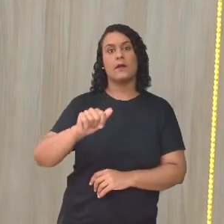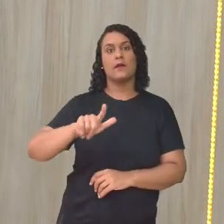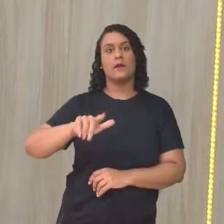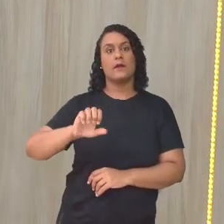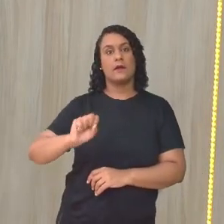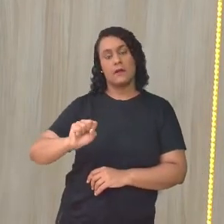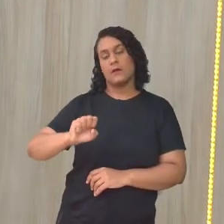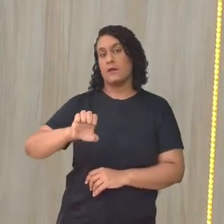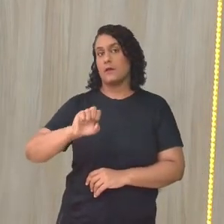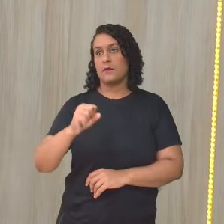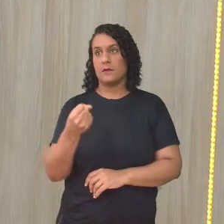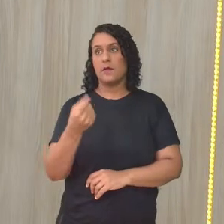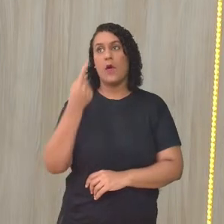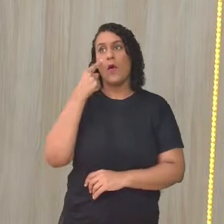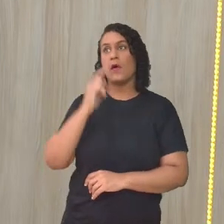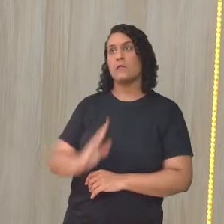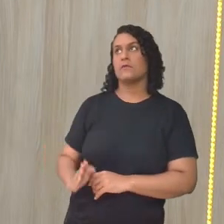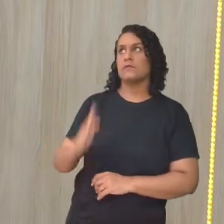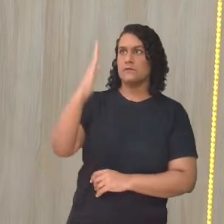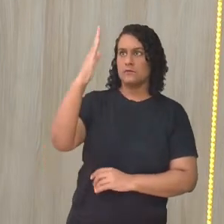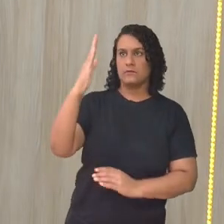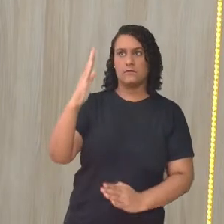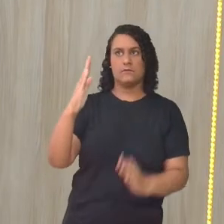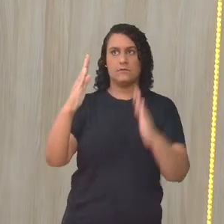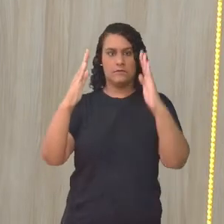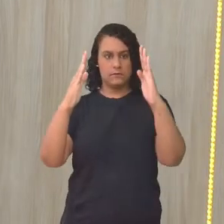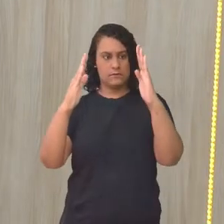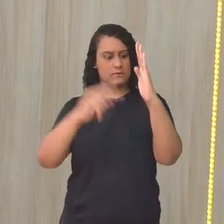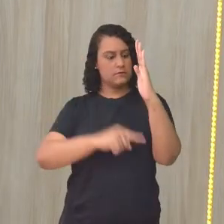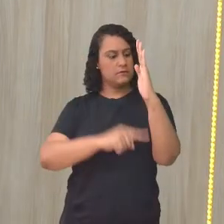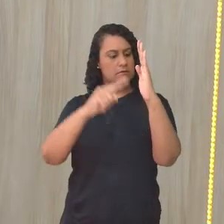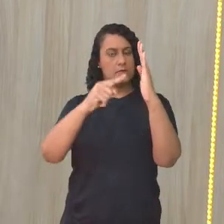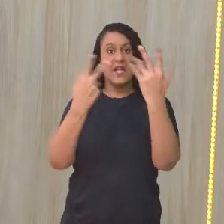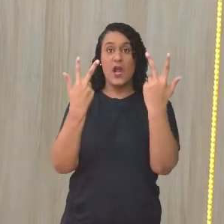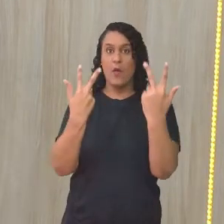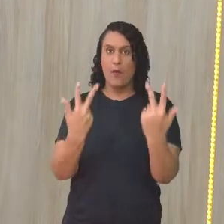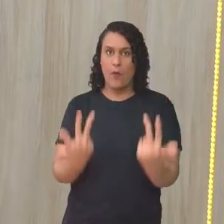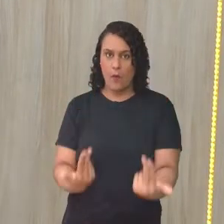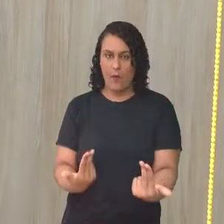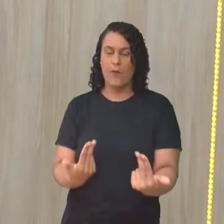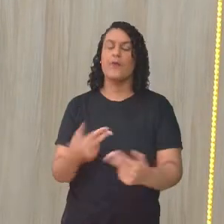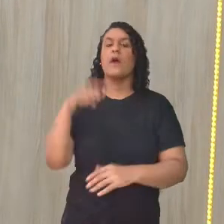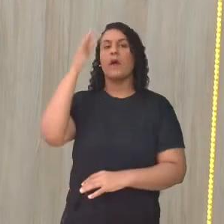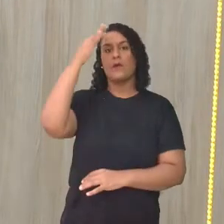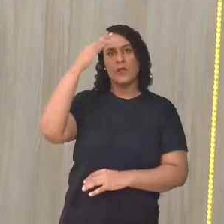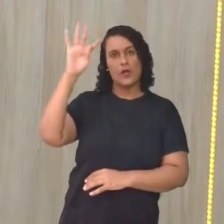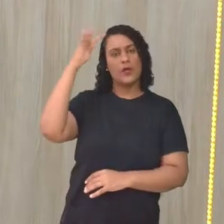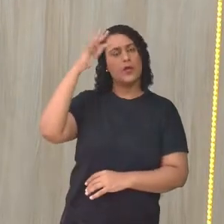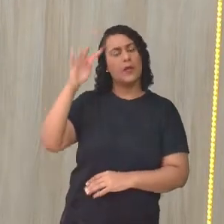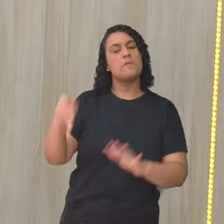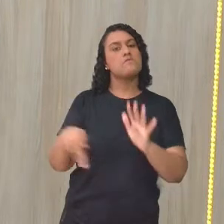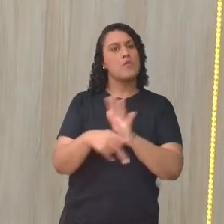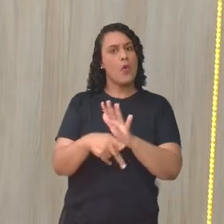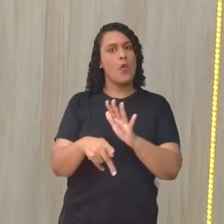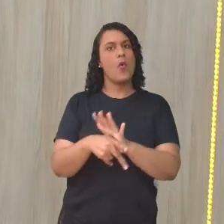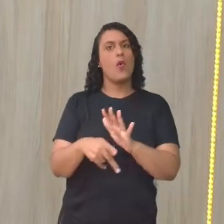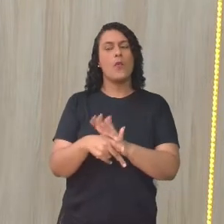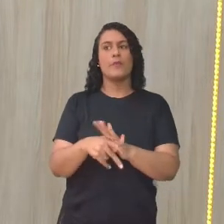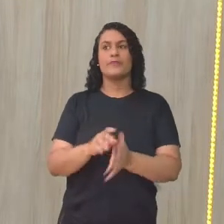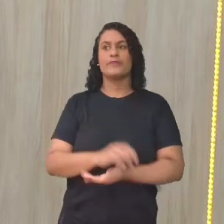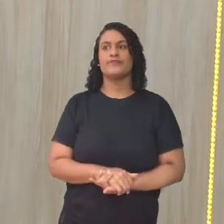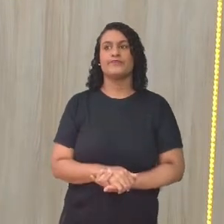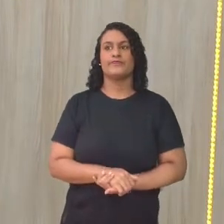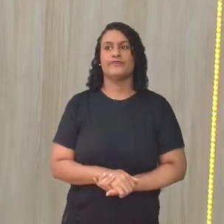esse lado está para esse, assim como esse lado está para esse. Aí o teorema dele diz isso pra gente, tá